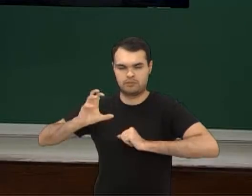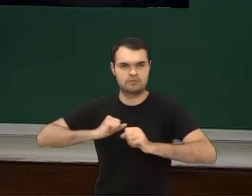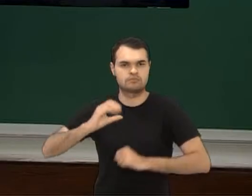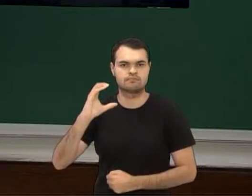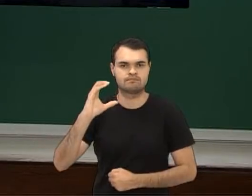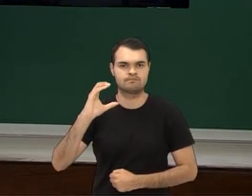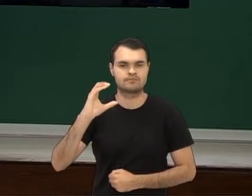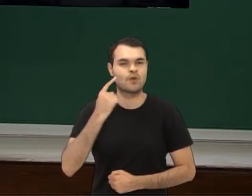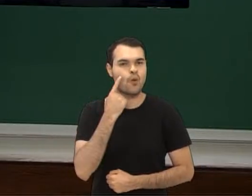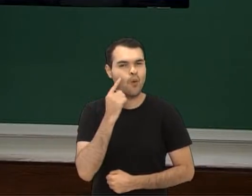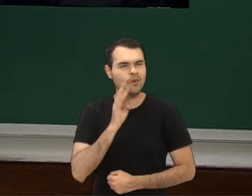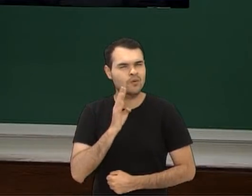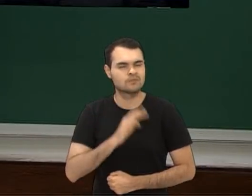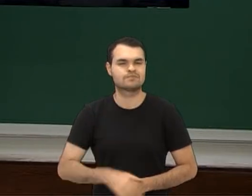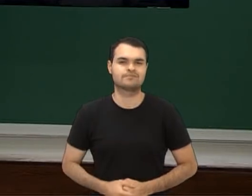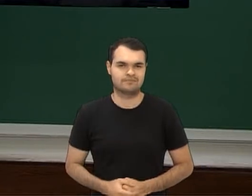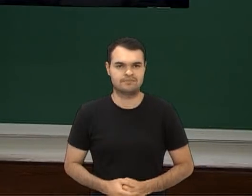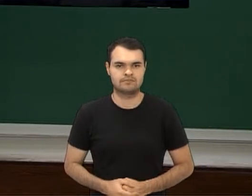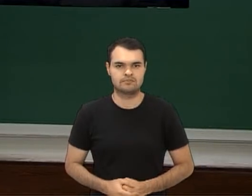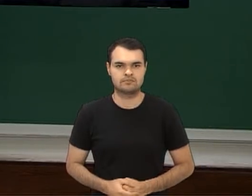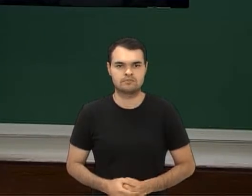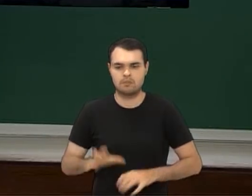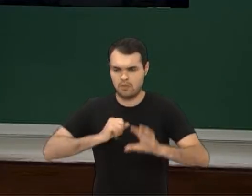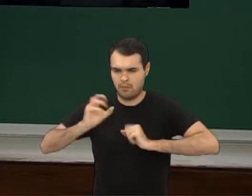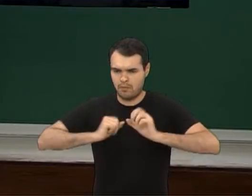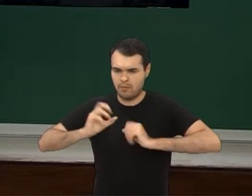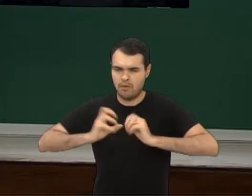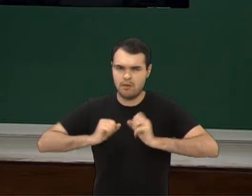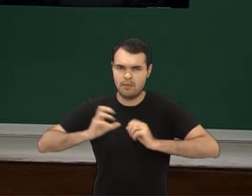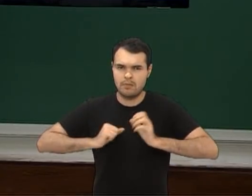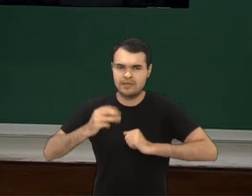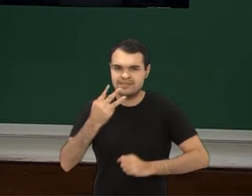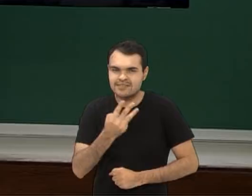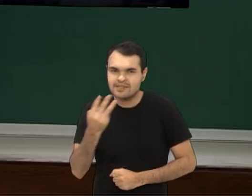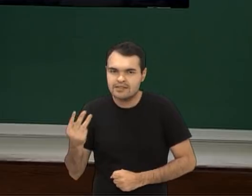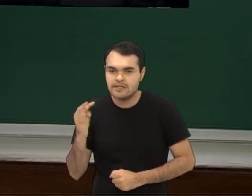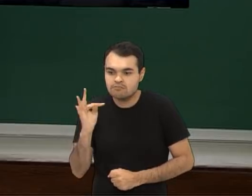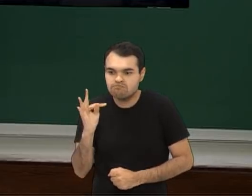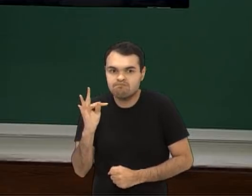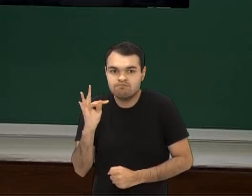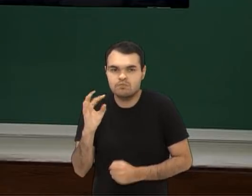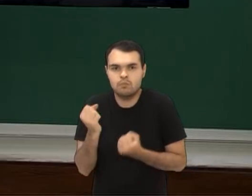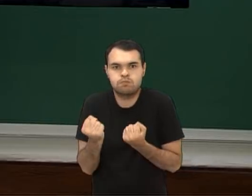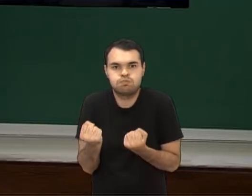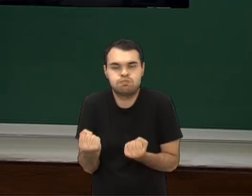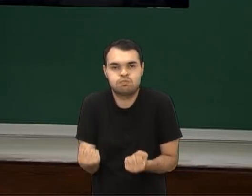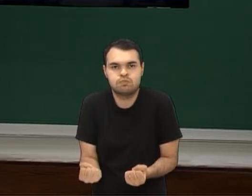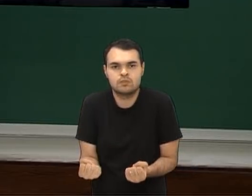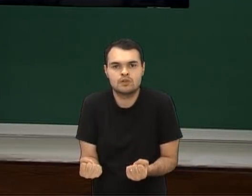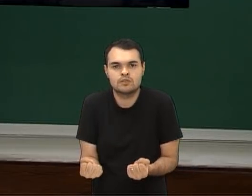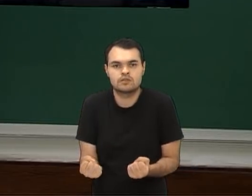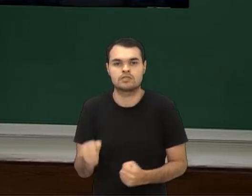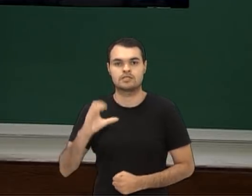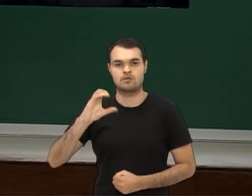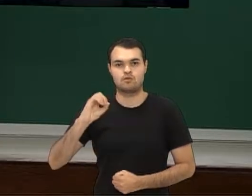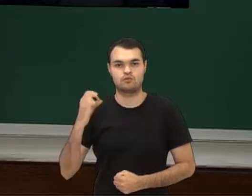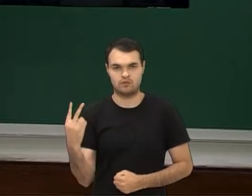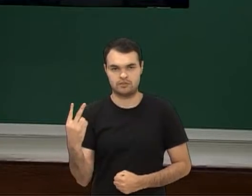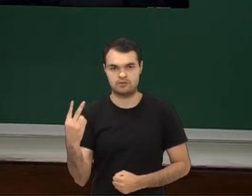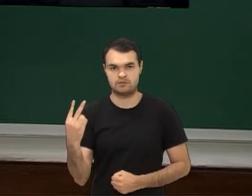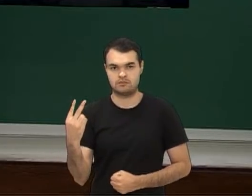seus familiares, principalmente se você está relacionado à pesca, se eles já viram esse fenômeno acontecer ou até